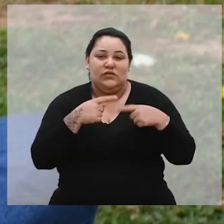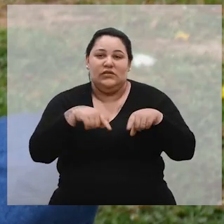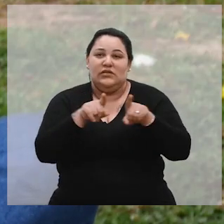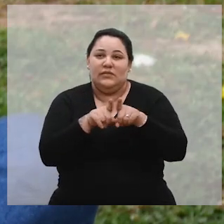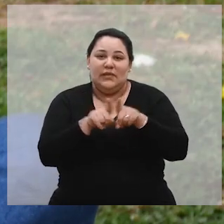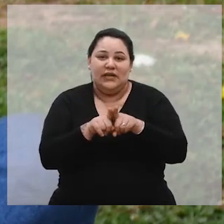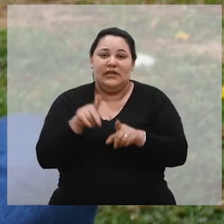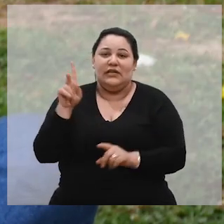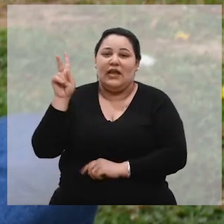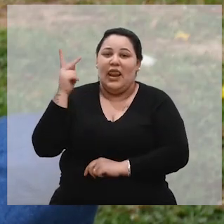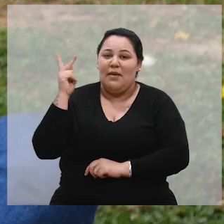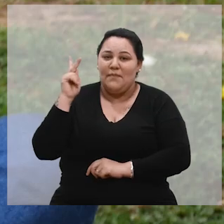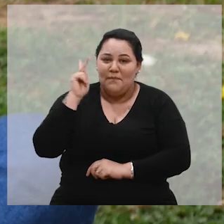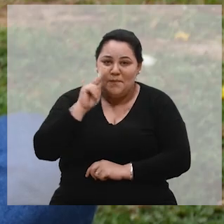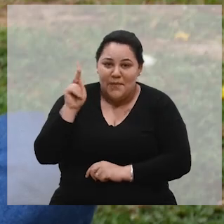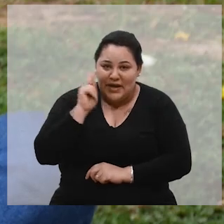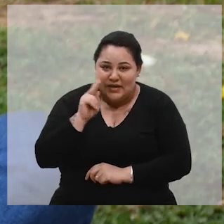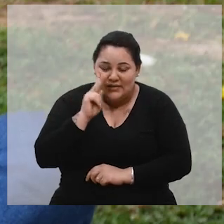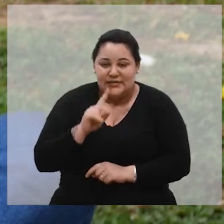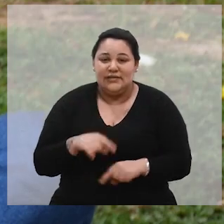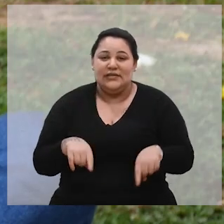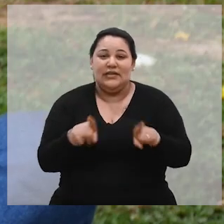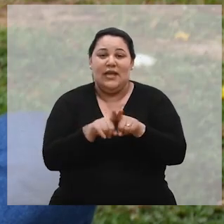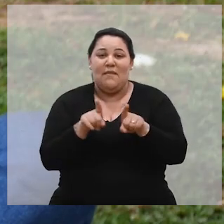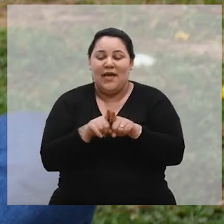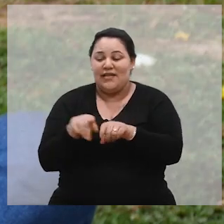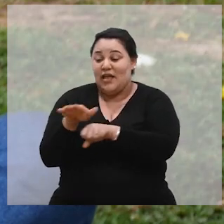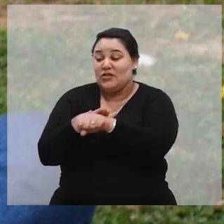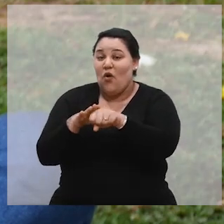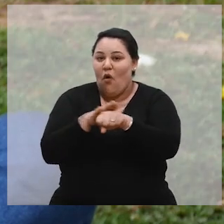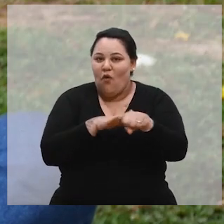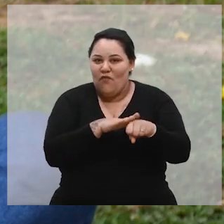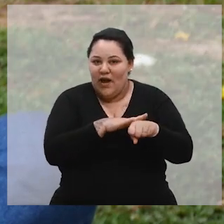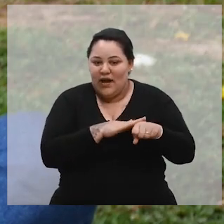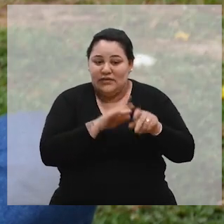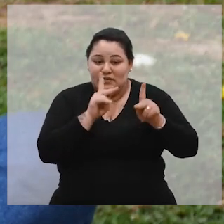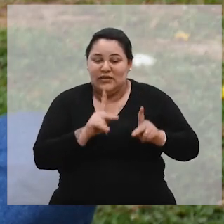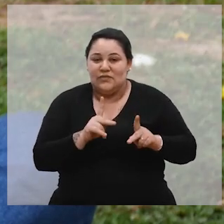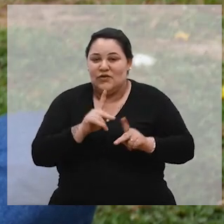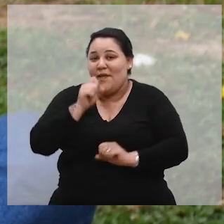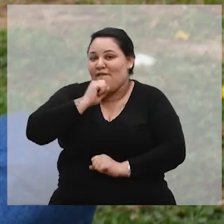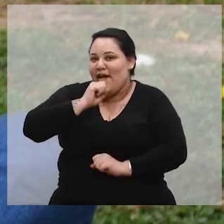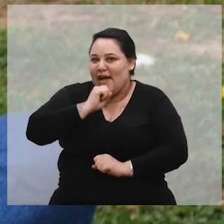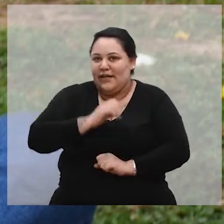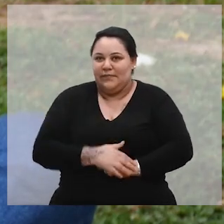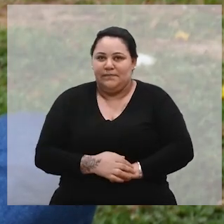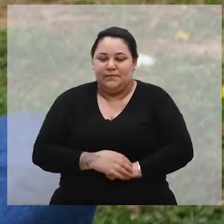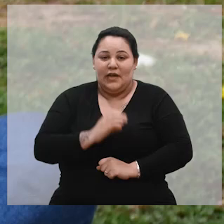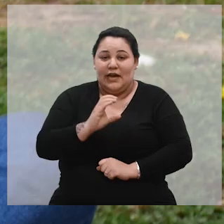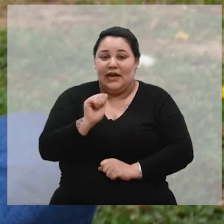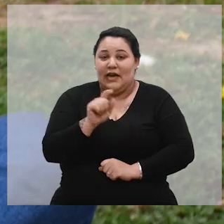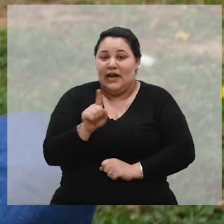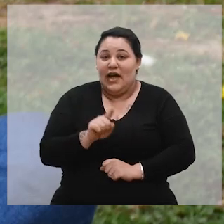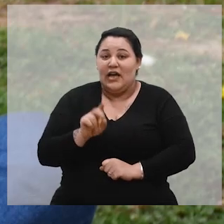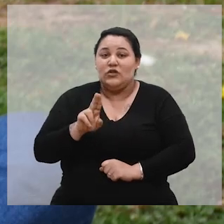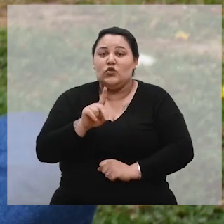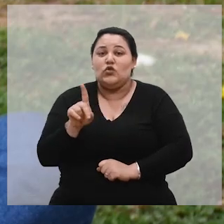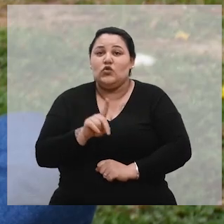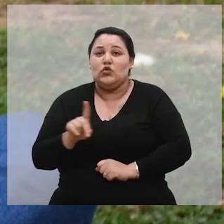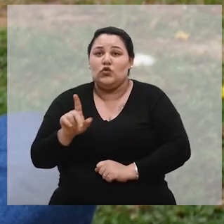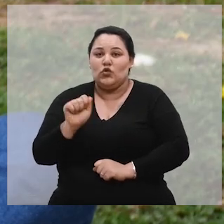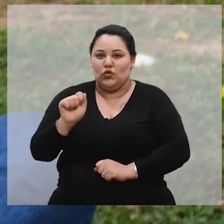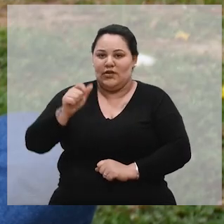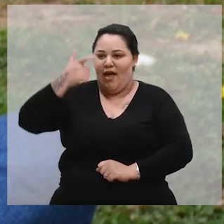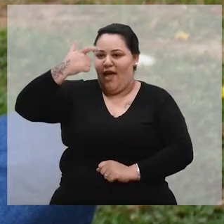reminiscências, nessas lembranças e também nessas conversas das pessoas mais velhas. Cazuza há de ser como